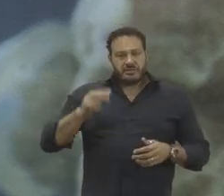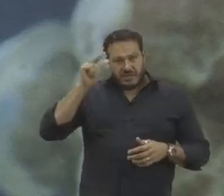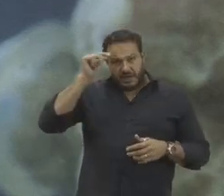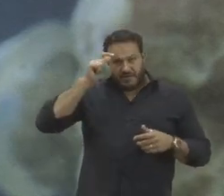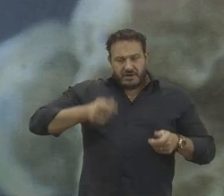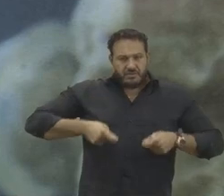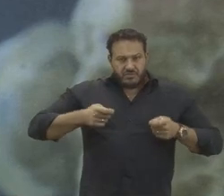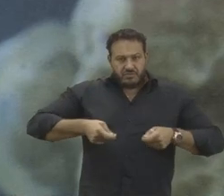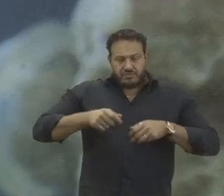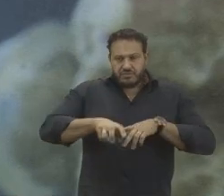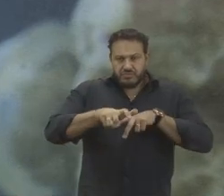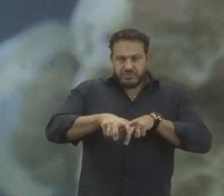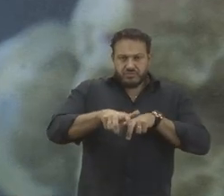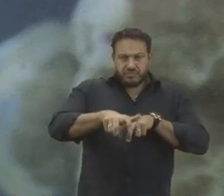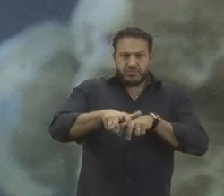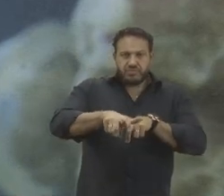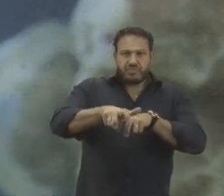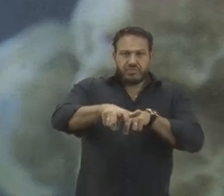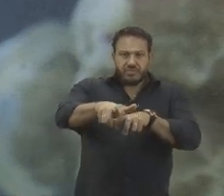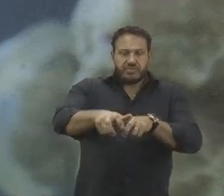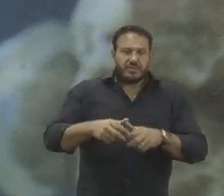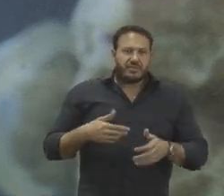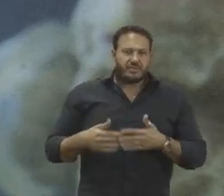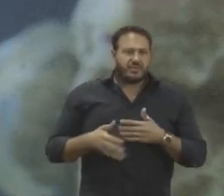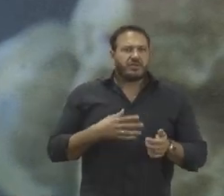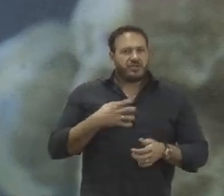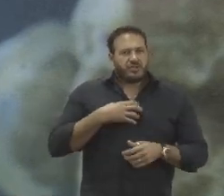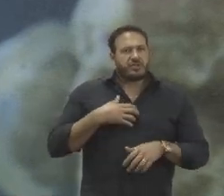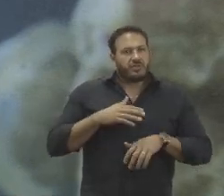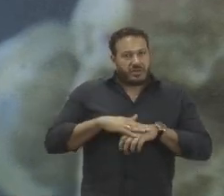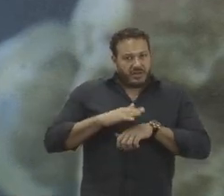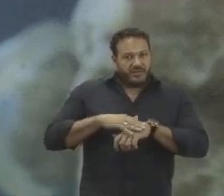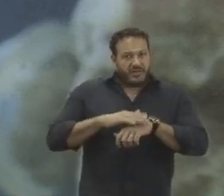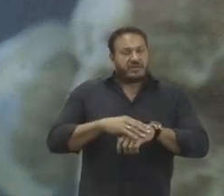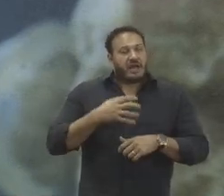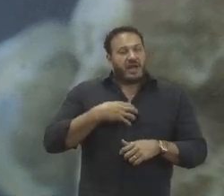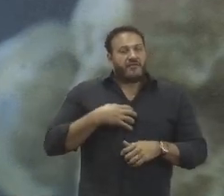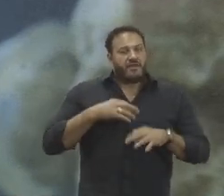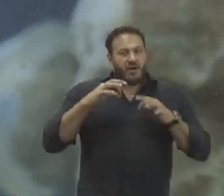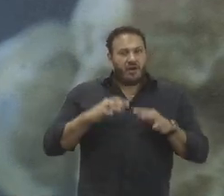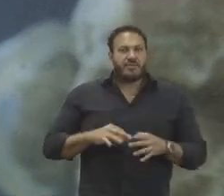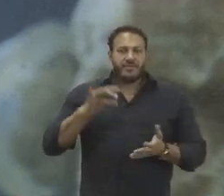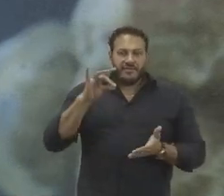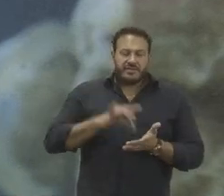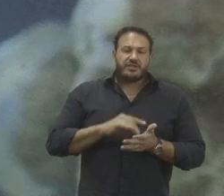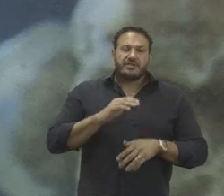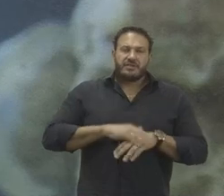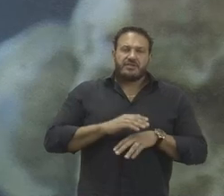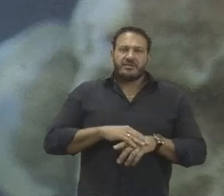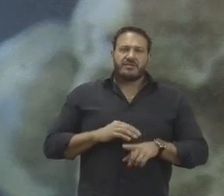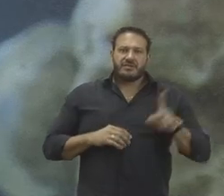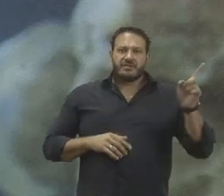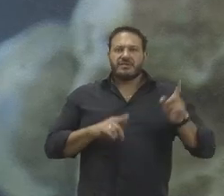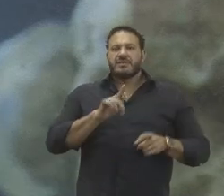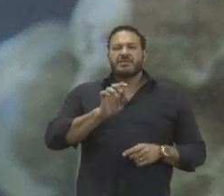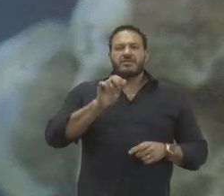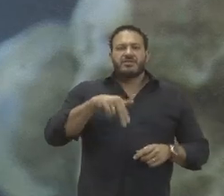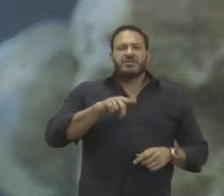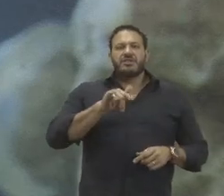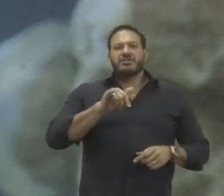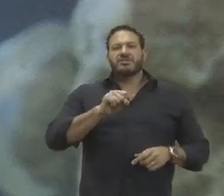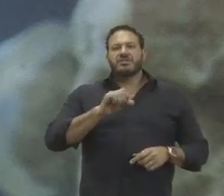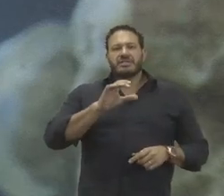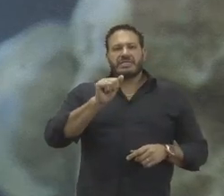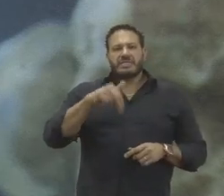né não vai fazer a rota da ca de qualquer jeito tem que fazer uma maneira original lá do gescan Sei lá e e